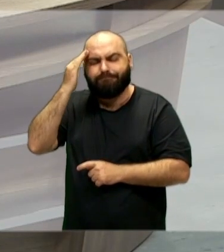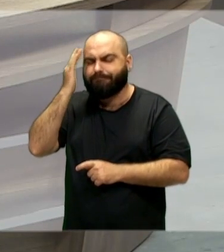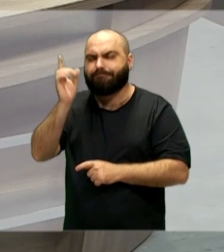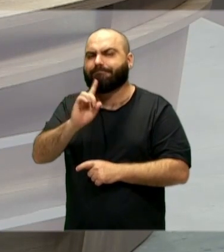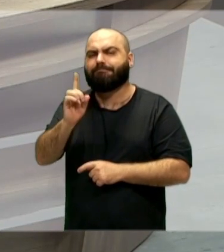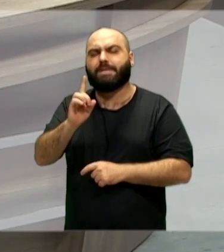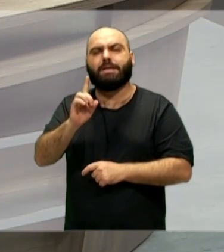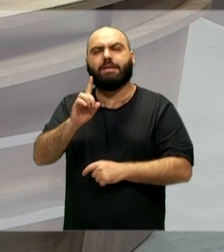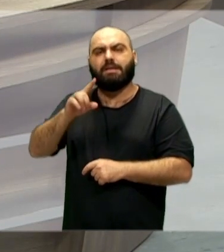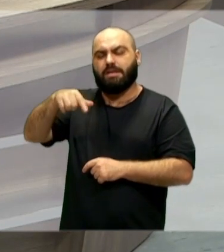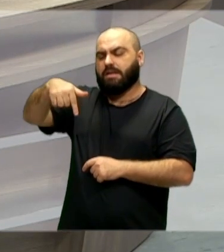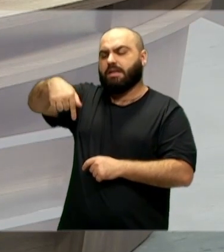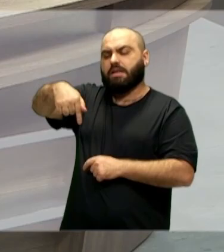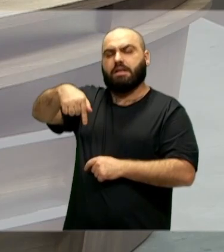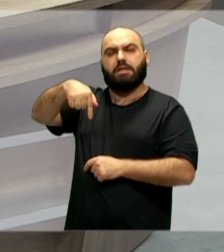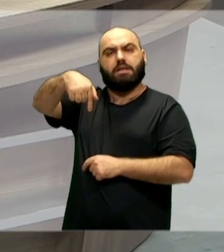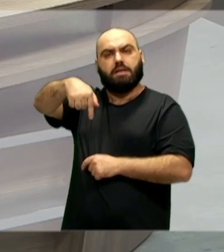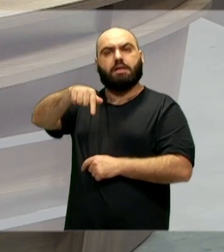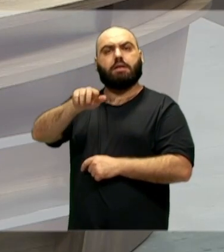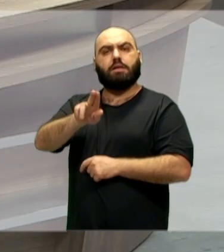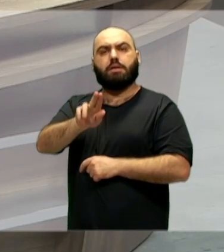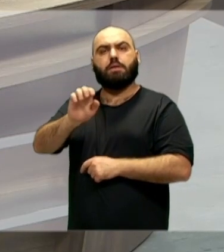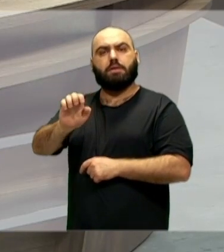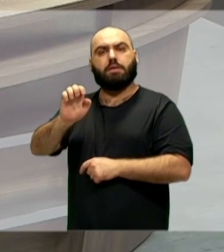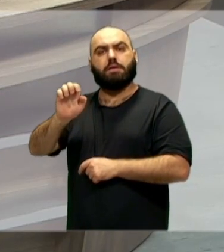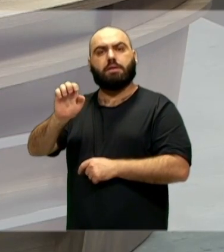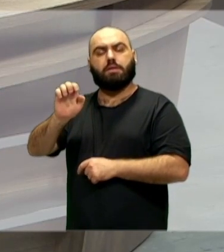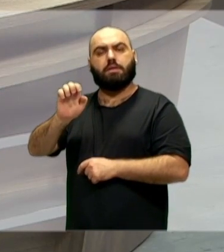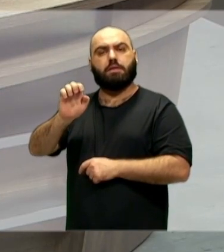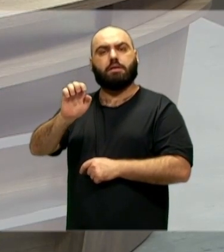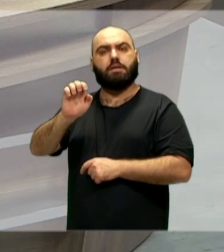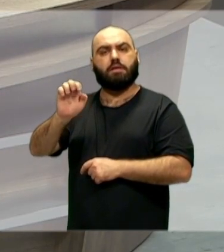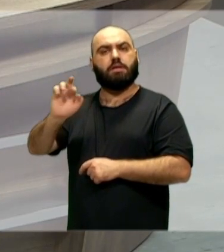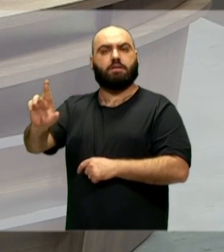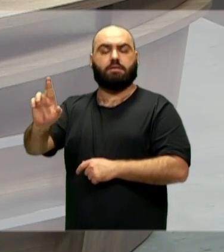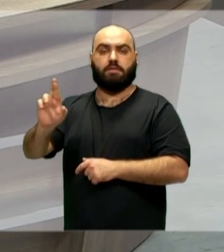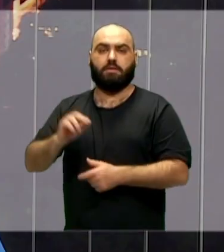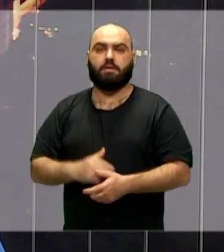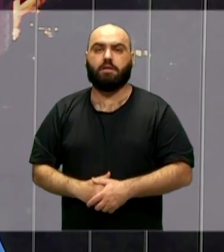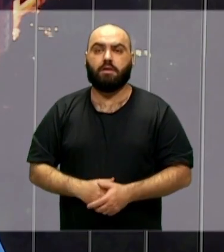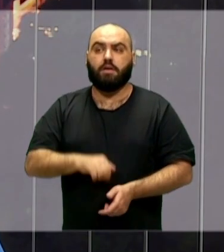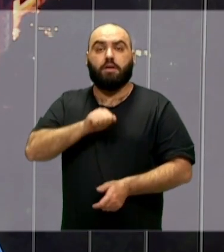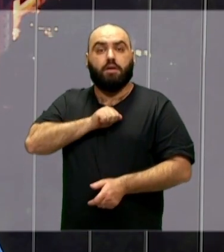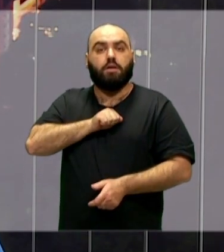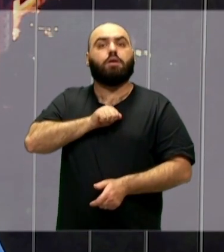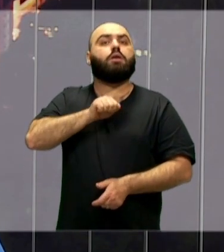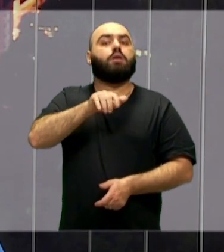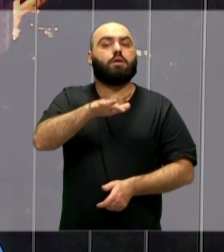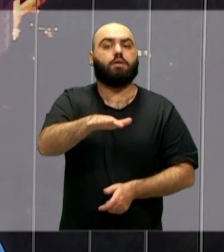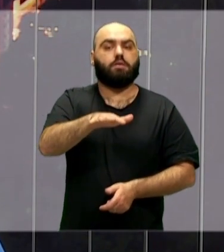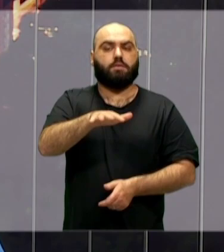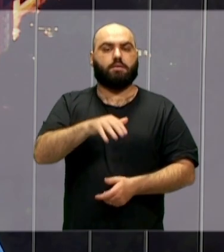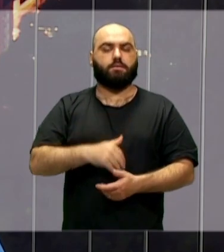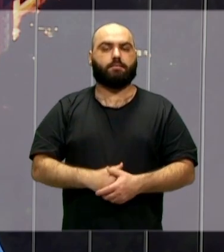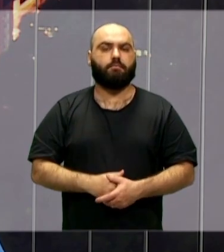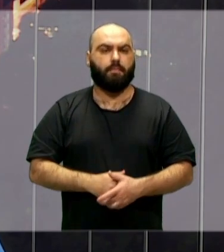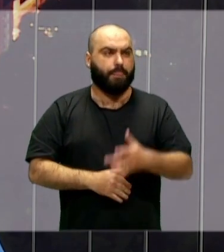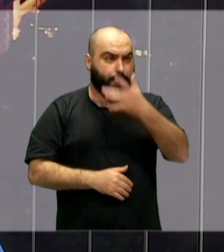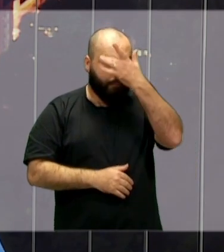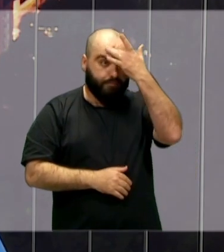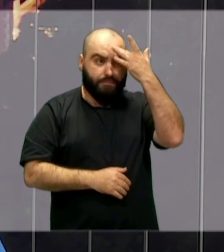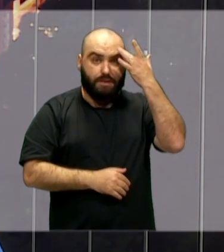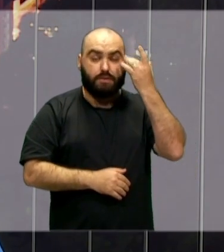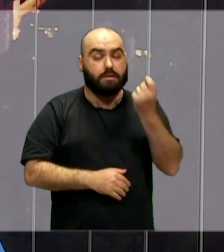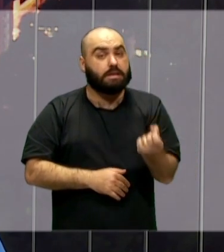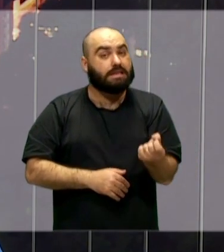que significa? As pessoas queer, o queer vem de um lugar, historicamente, de as pessoas que eram estranhas,